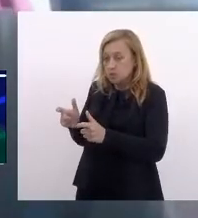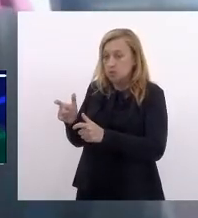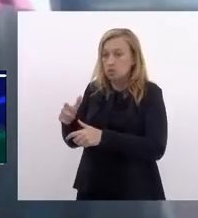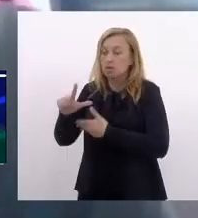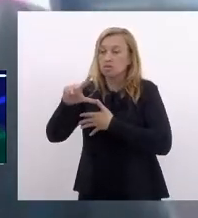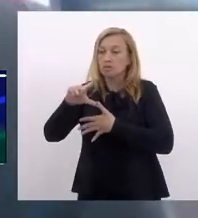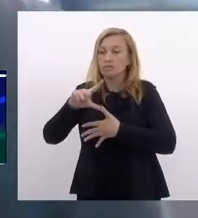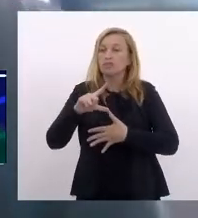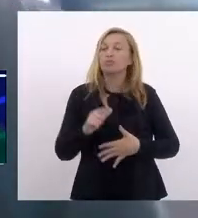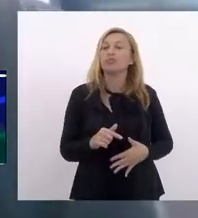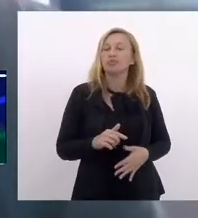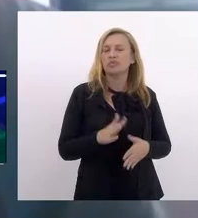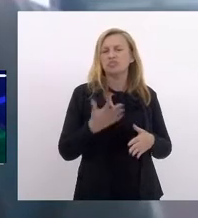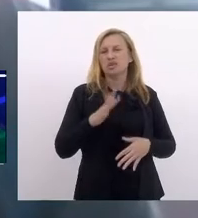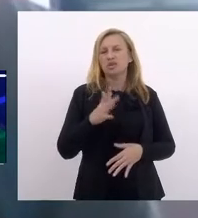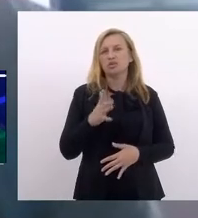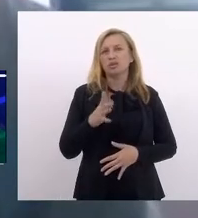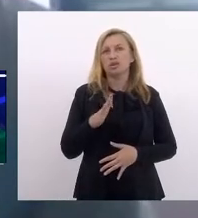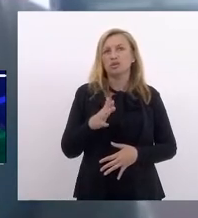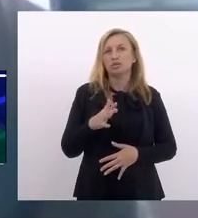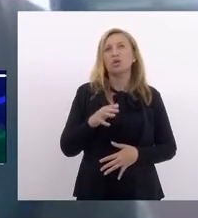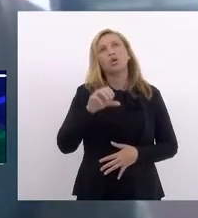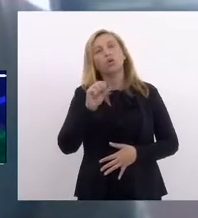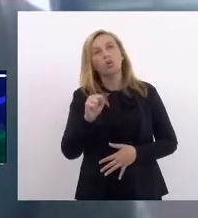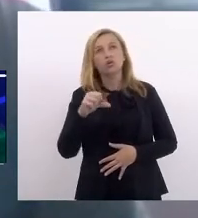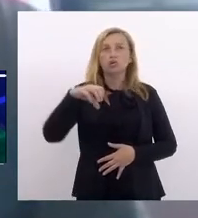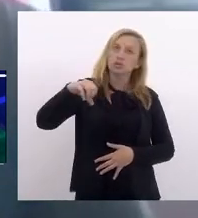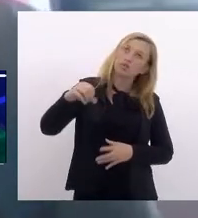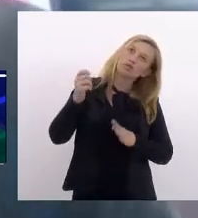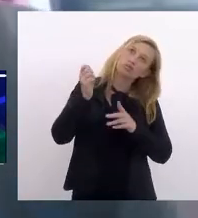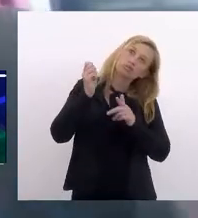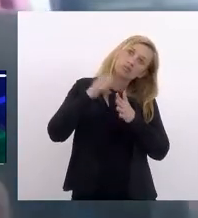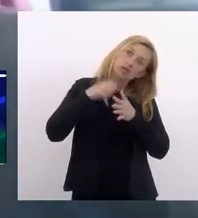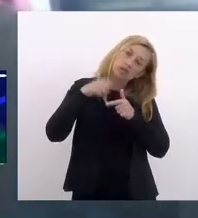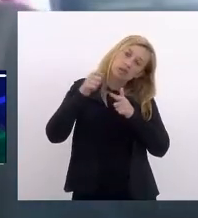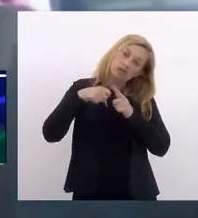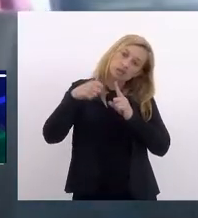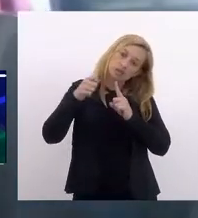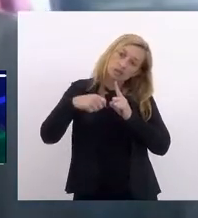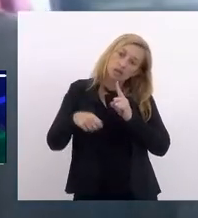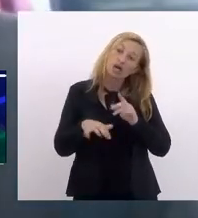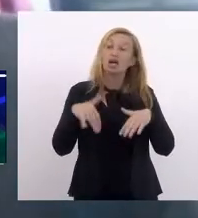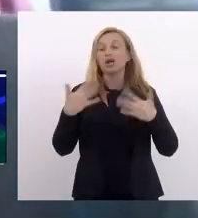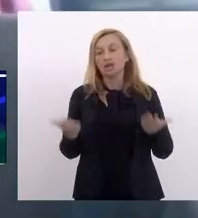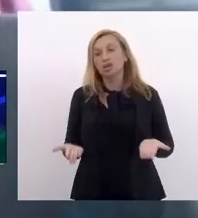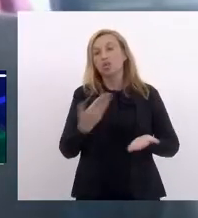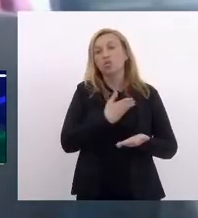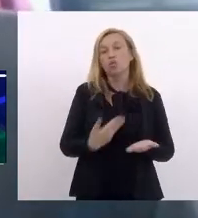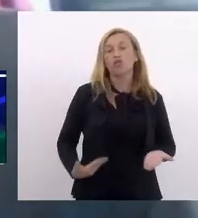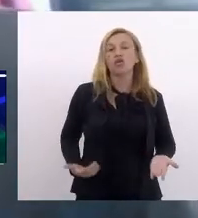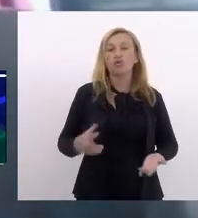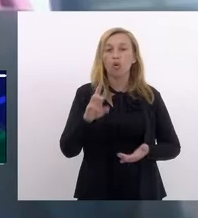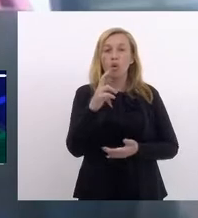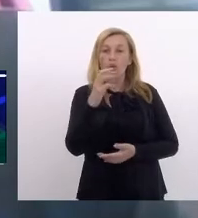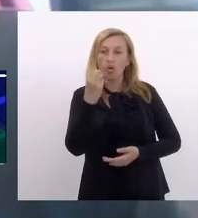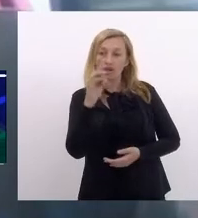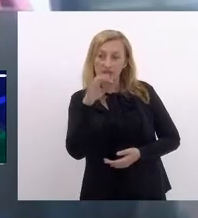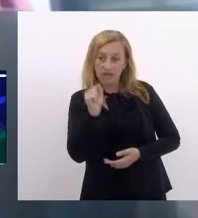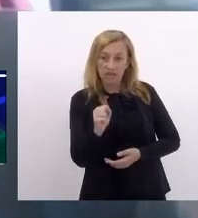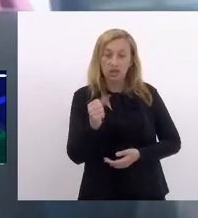Latina, em média, seriam 8 ou 9 meses. Então, o governo Rosinha,